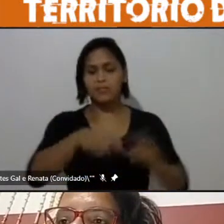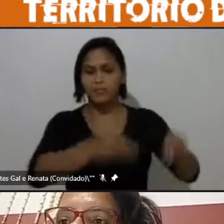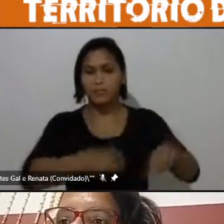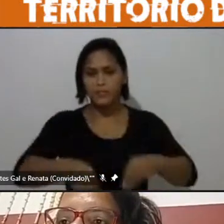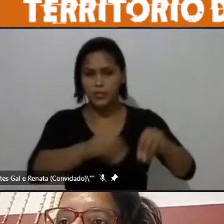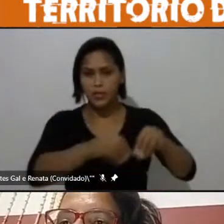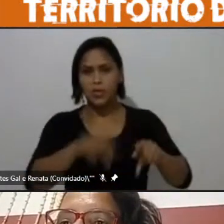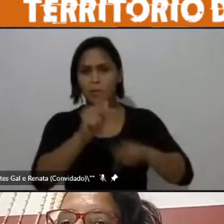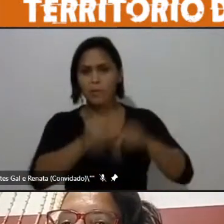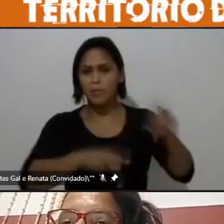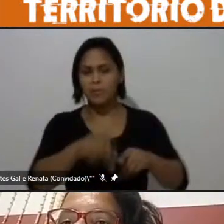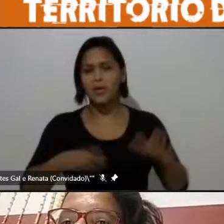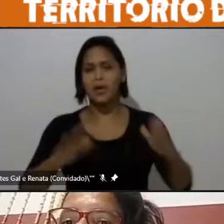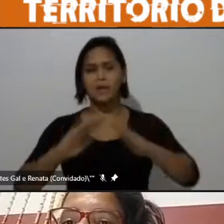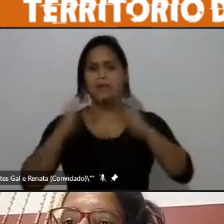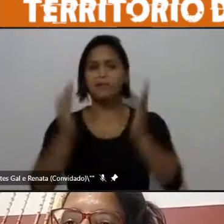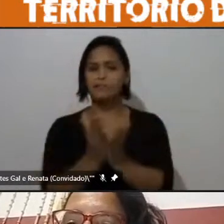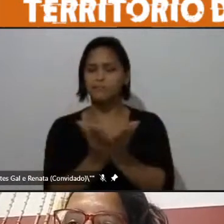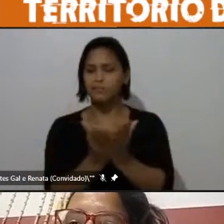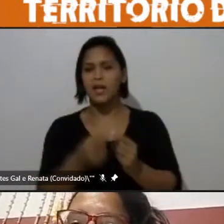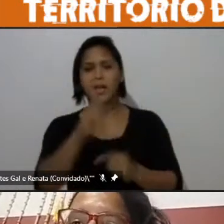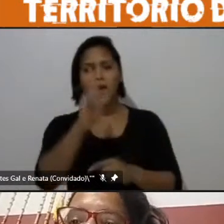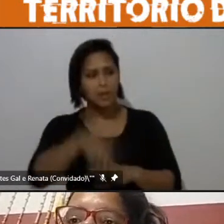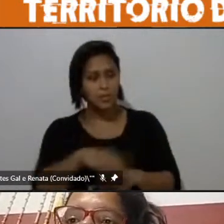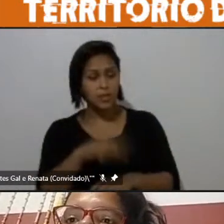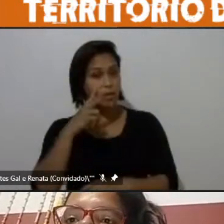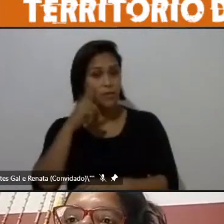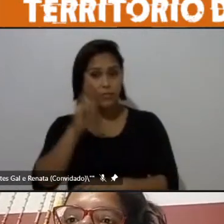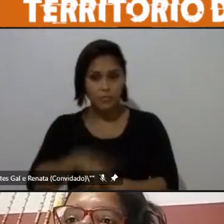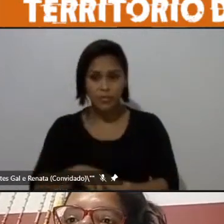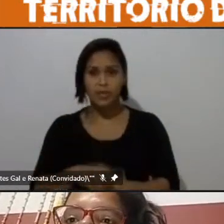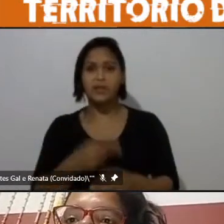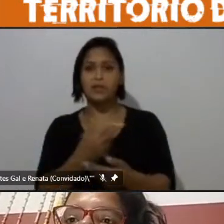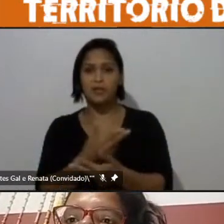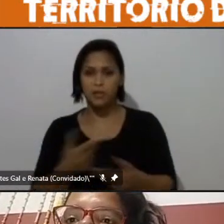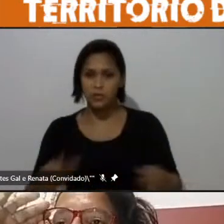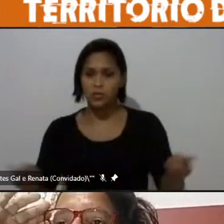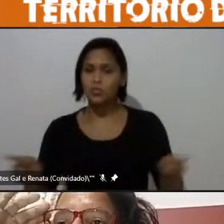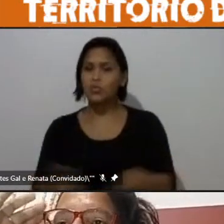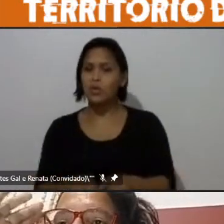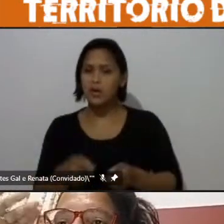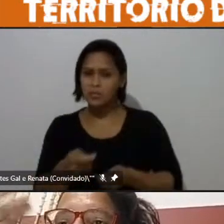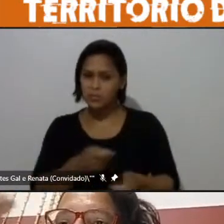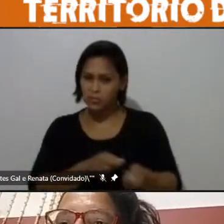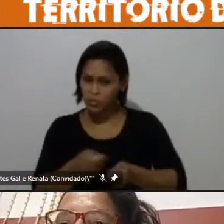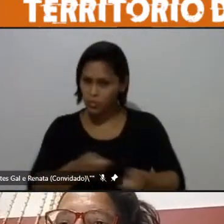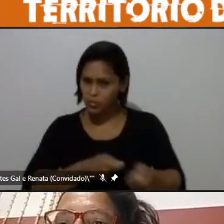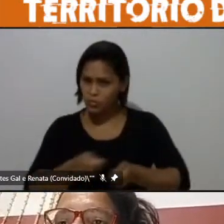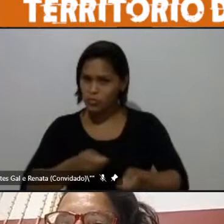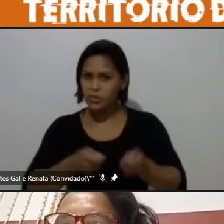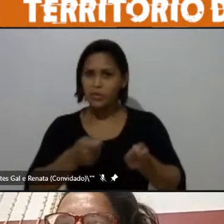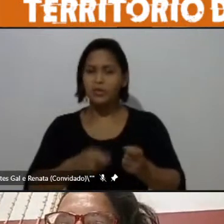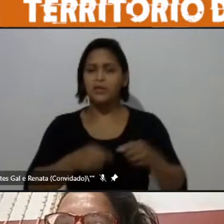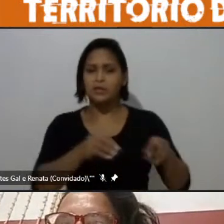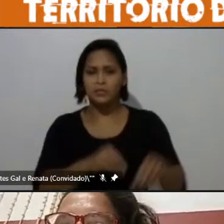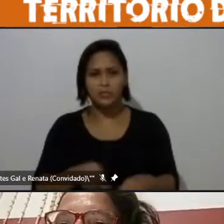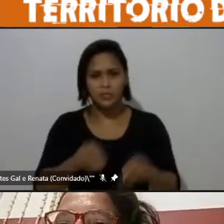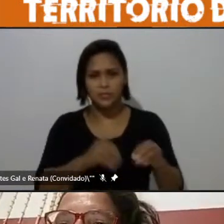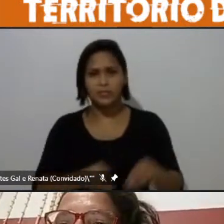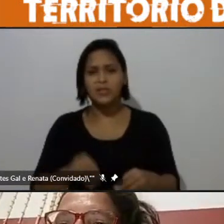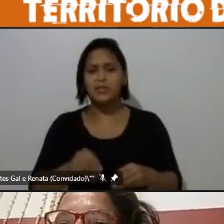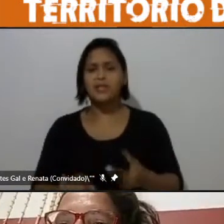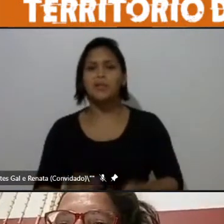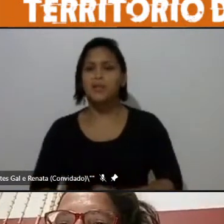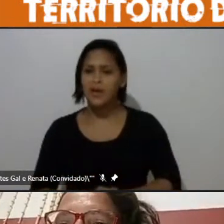gente vê isso no papel mesmo, né? Dos paramilitares, desse controle desse território por meio, né, da